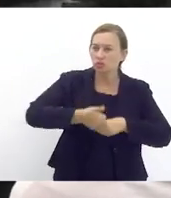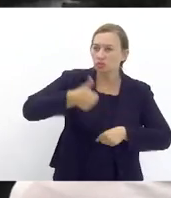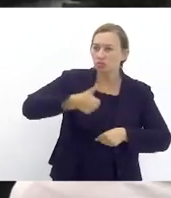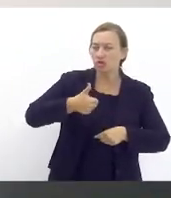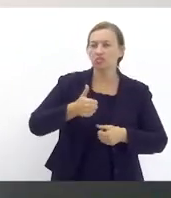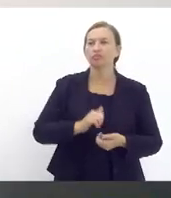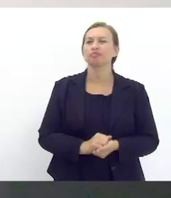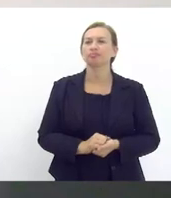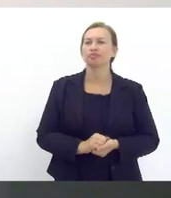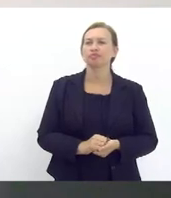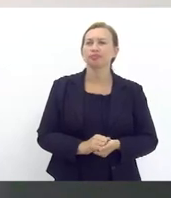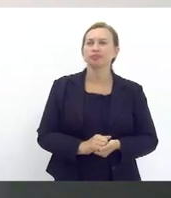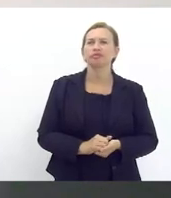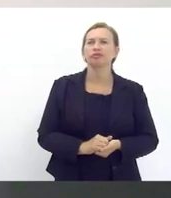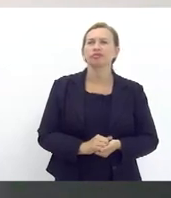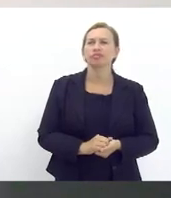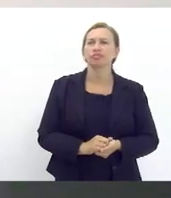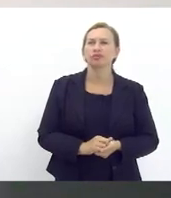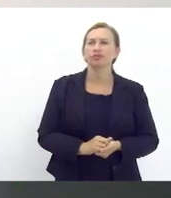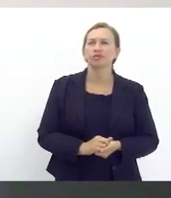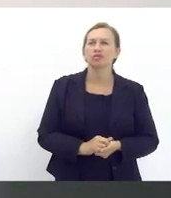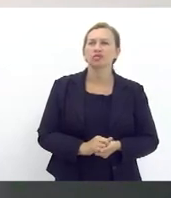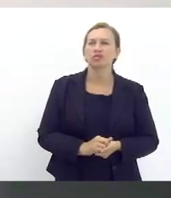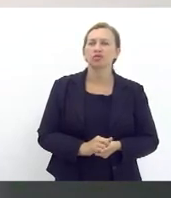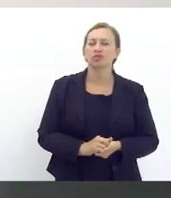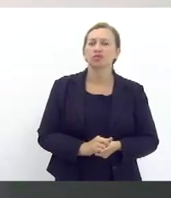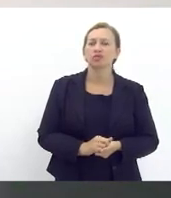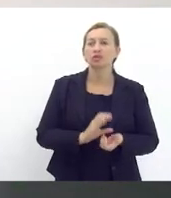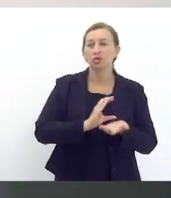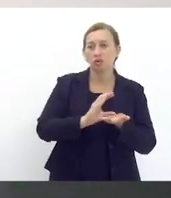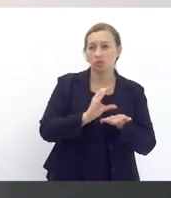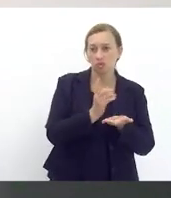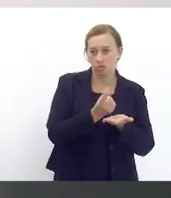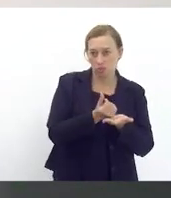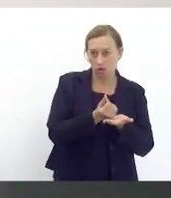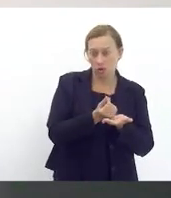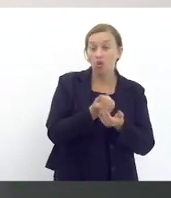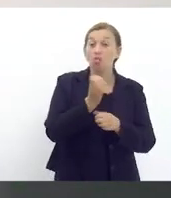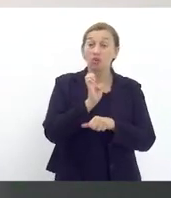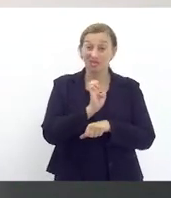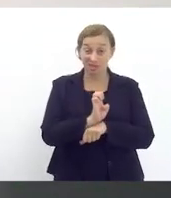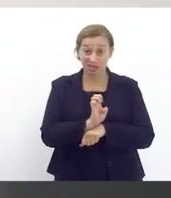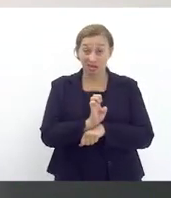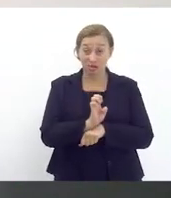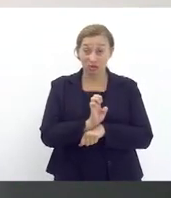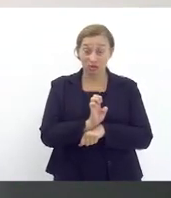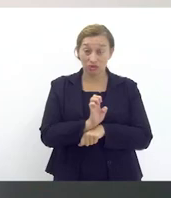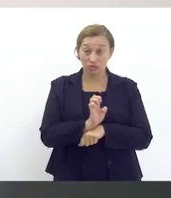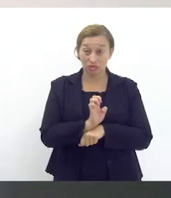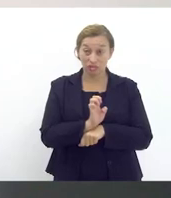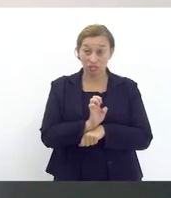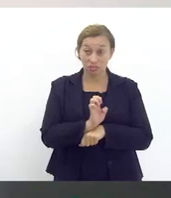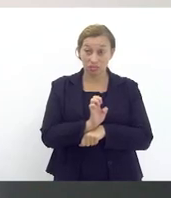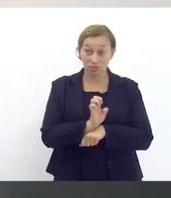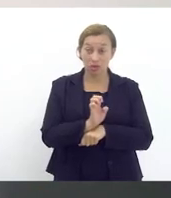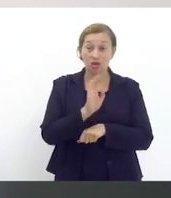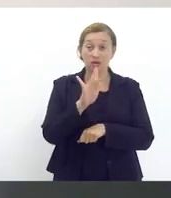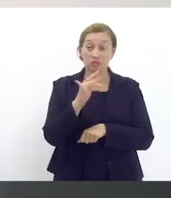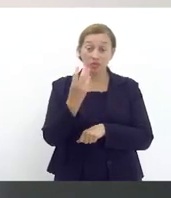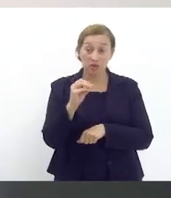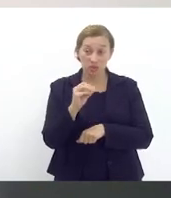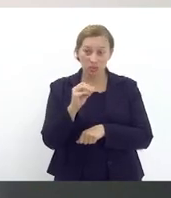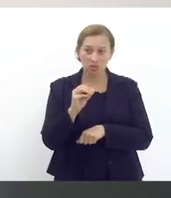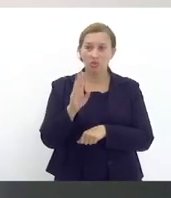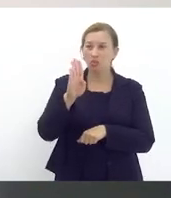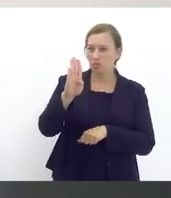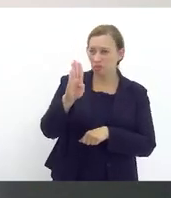rodada em sobrando ainda recursos o estado Binho com